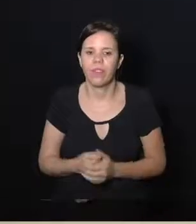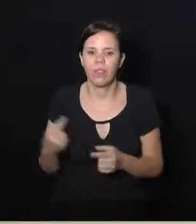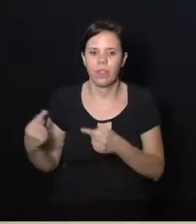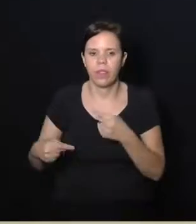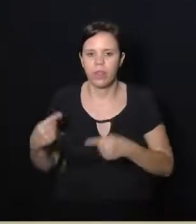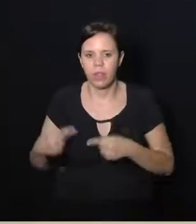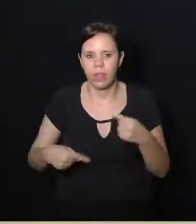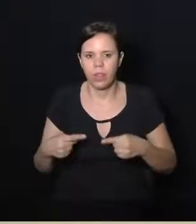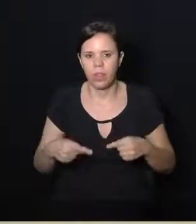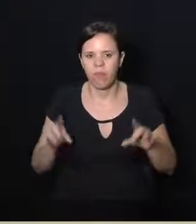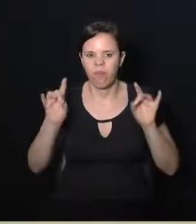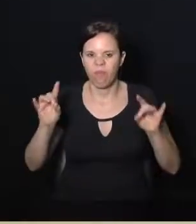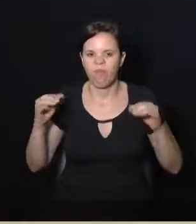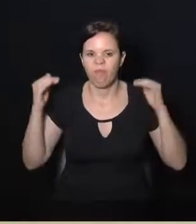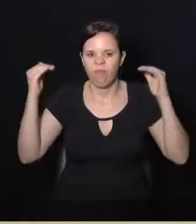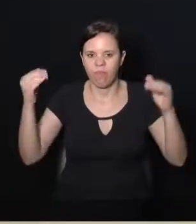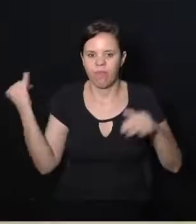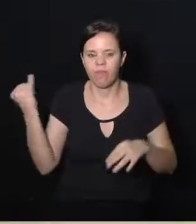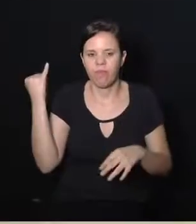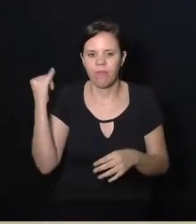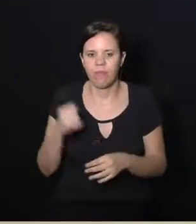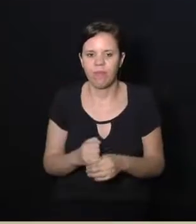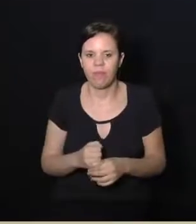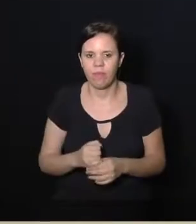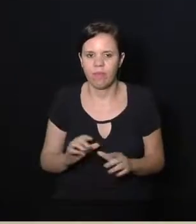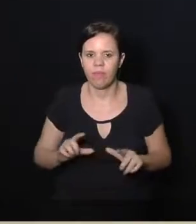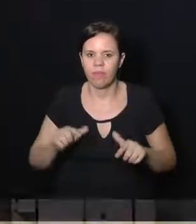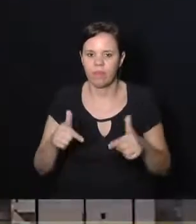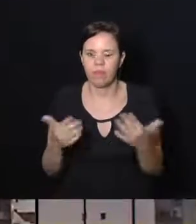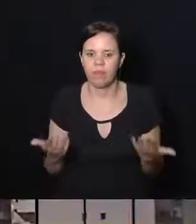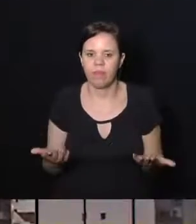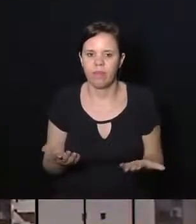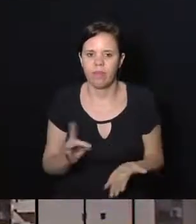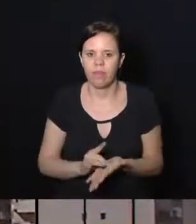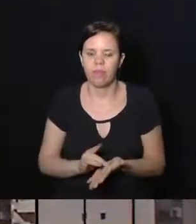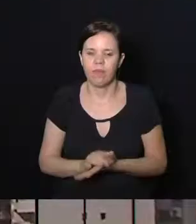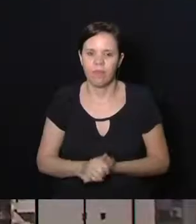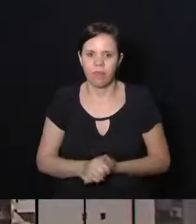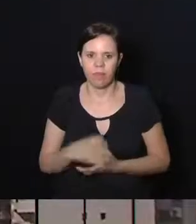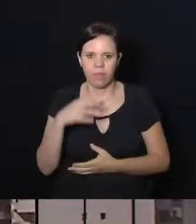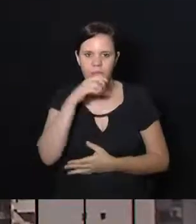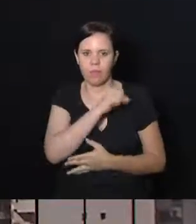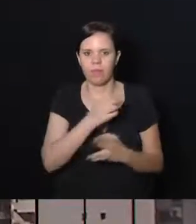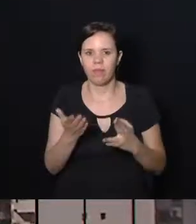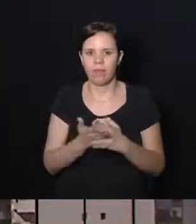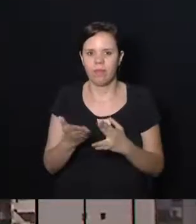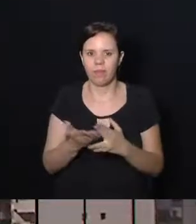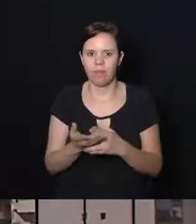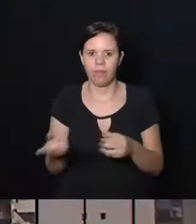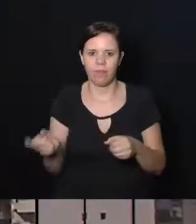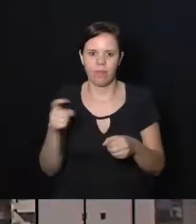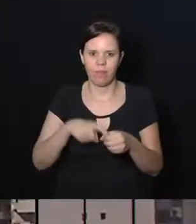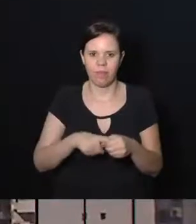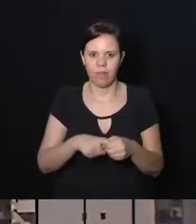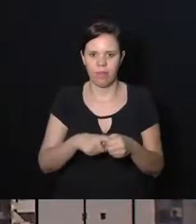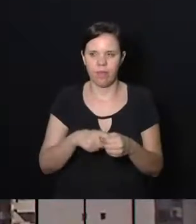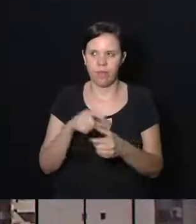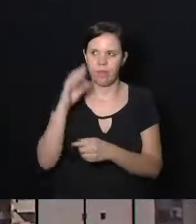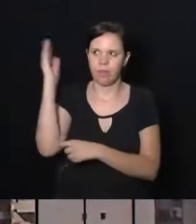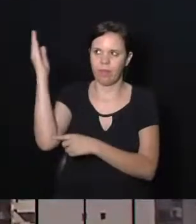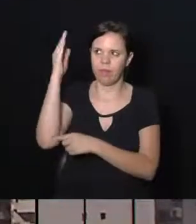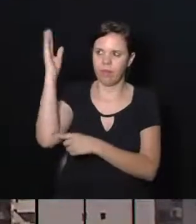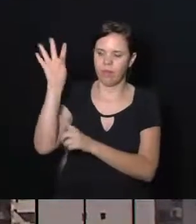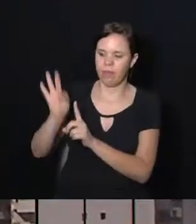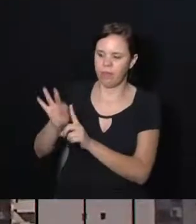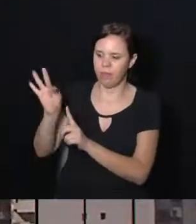muito rico, mas é importante a gente enfrentar essa realidade. Rápido intervalo e na volta, a previsão do tempo